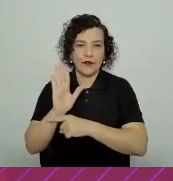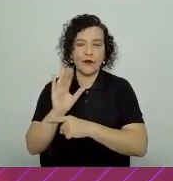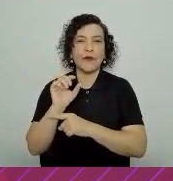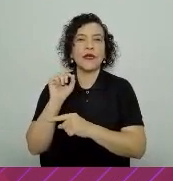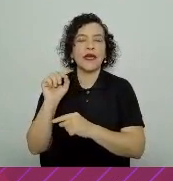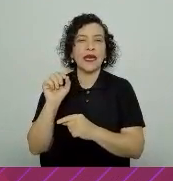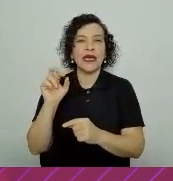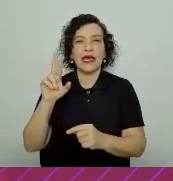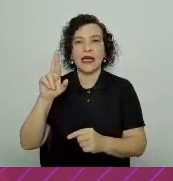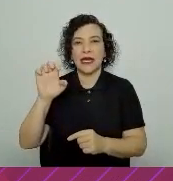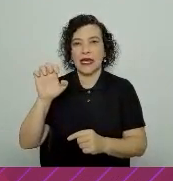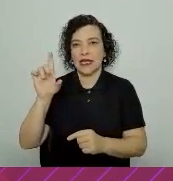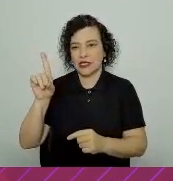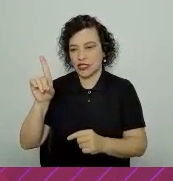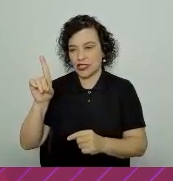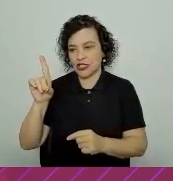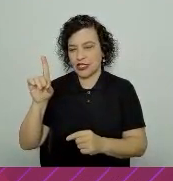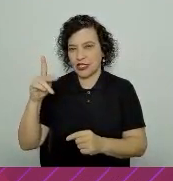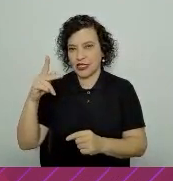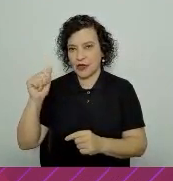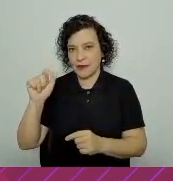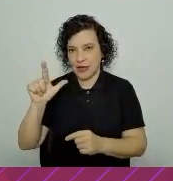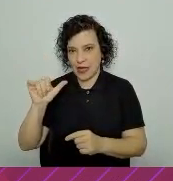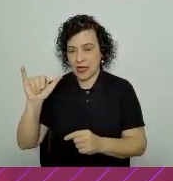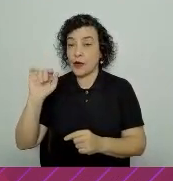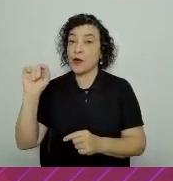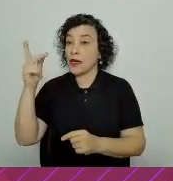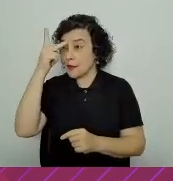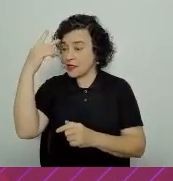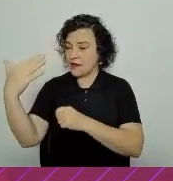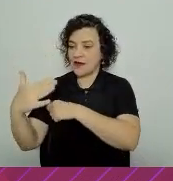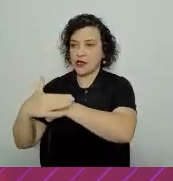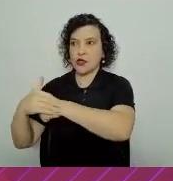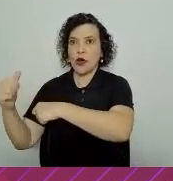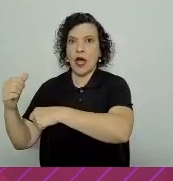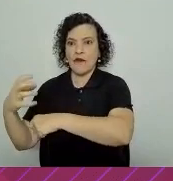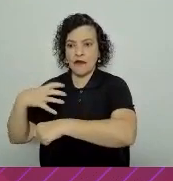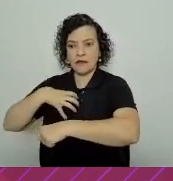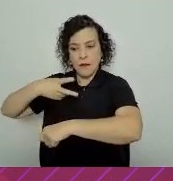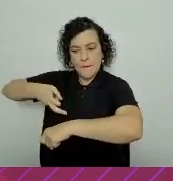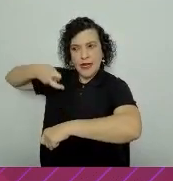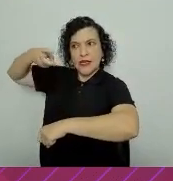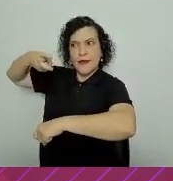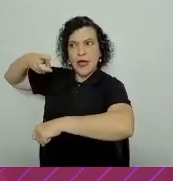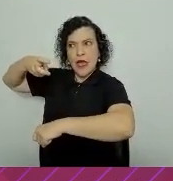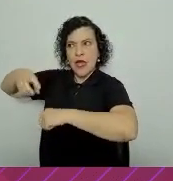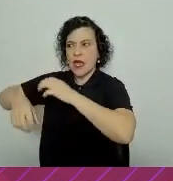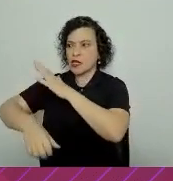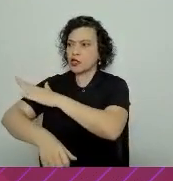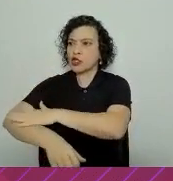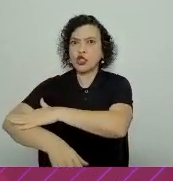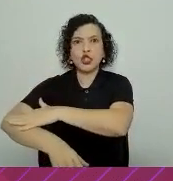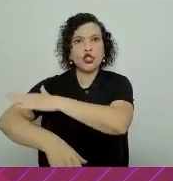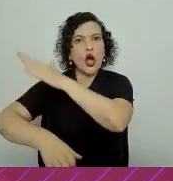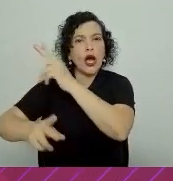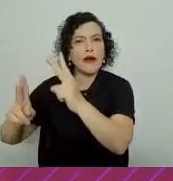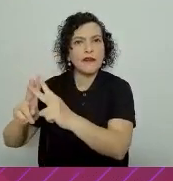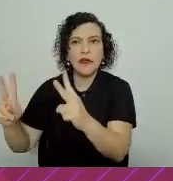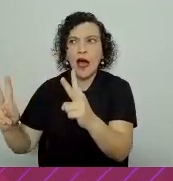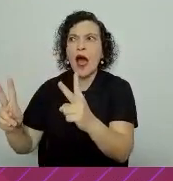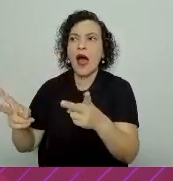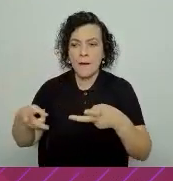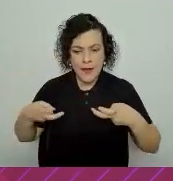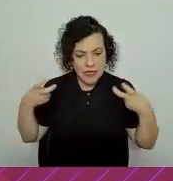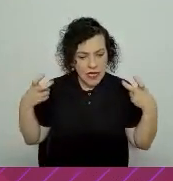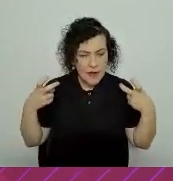E aí sei lá alguém vai te tocar você vai sentir o toque alguém que toca virtualmente você sente o toque na